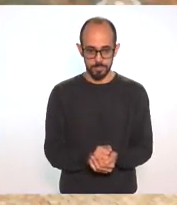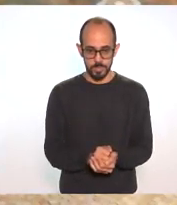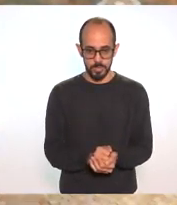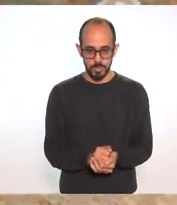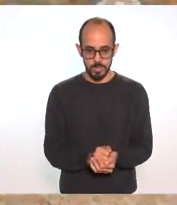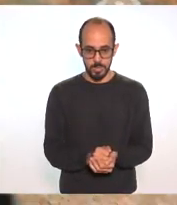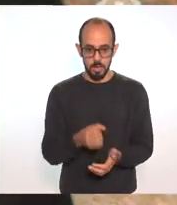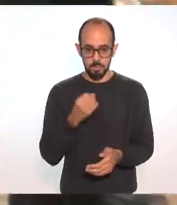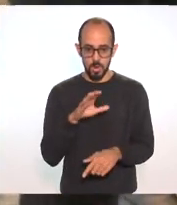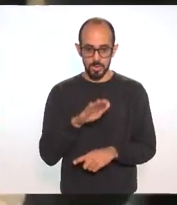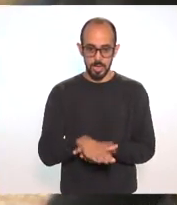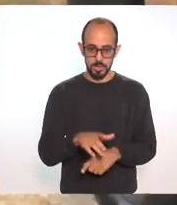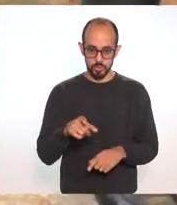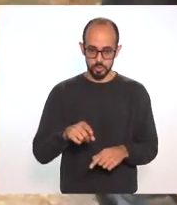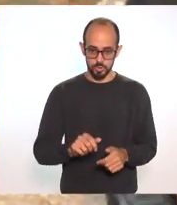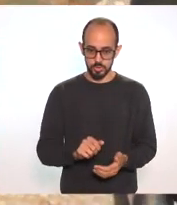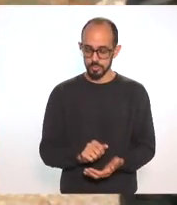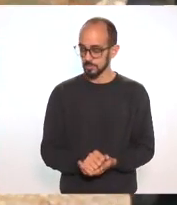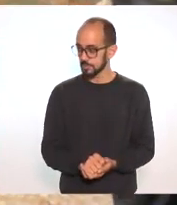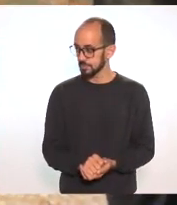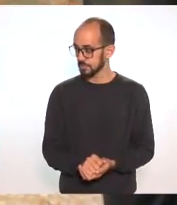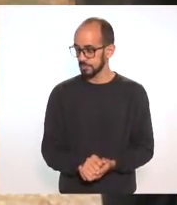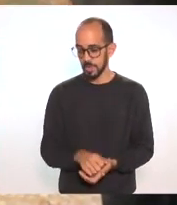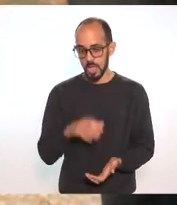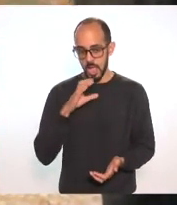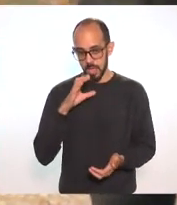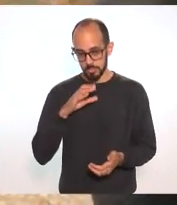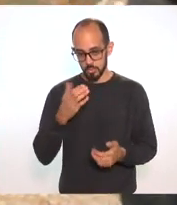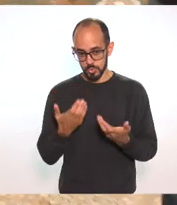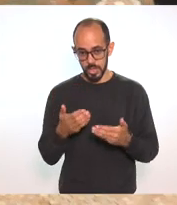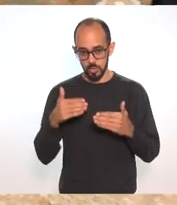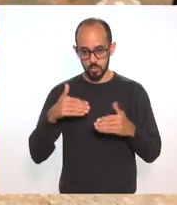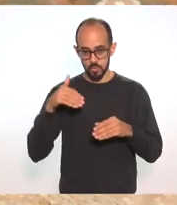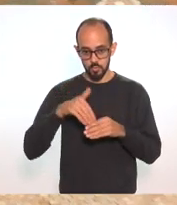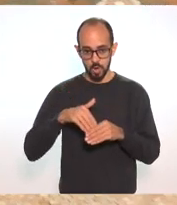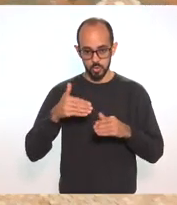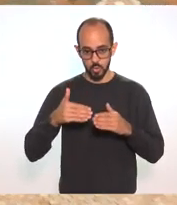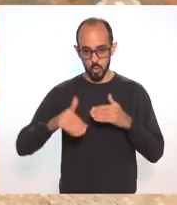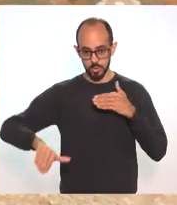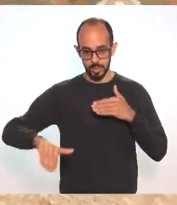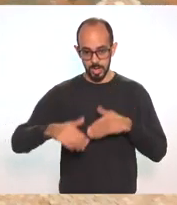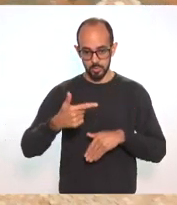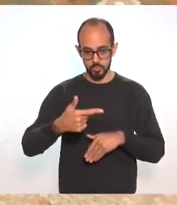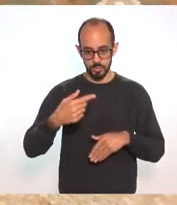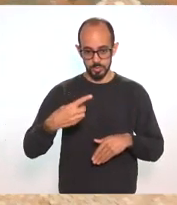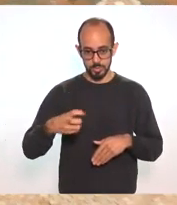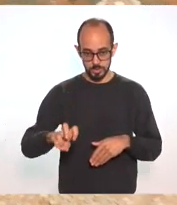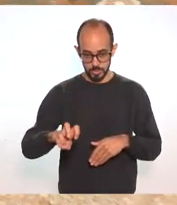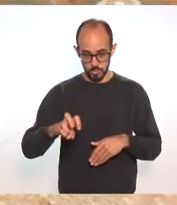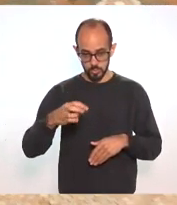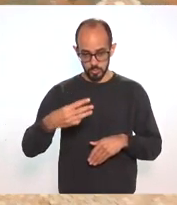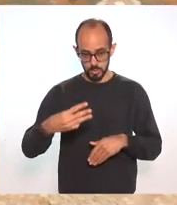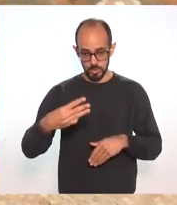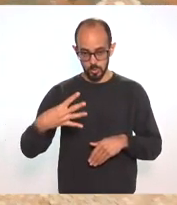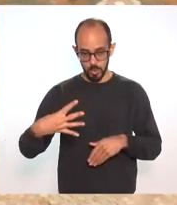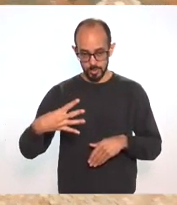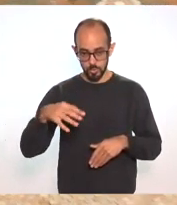duas situações, é jogo rápido. Queria consignar o voto contrário no projeto 2534-A, por